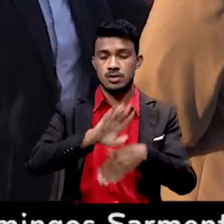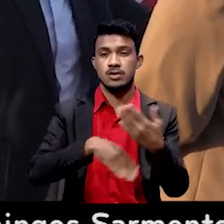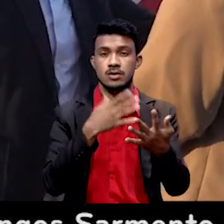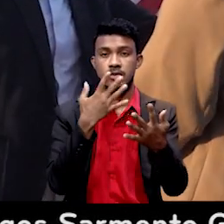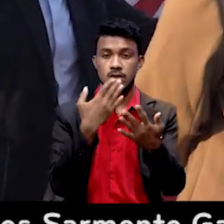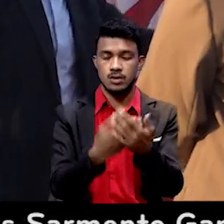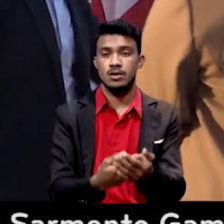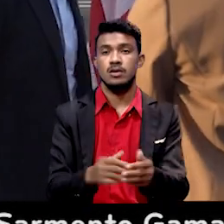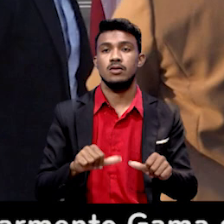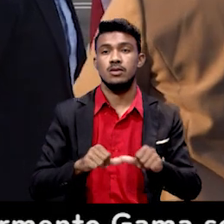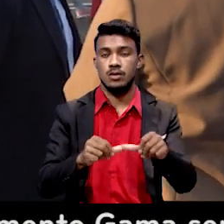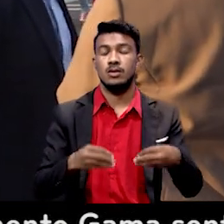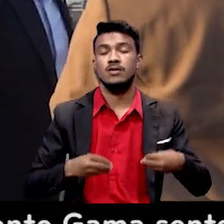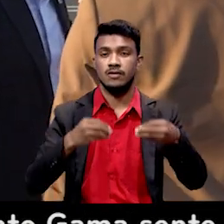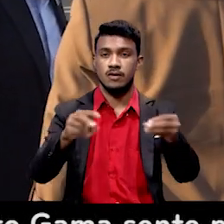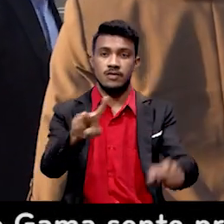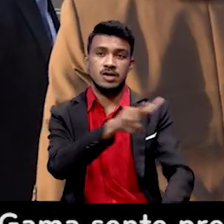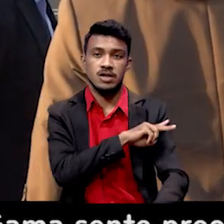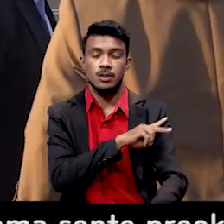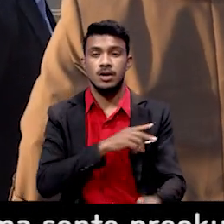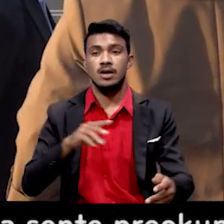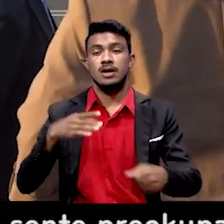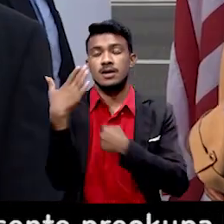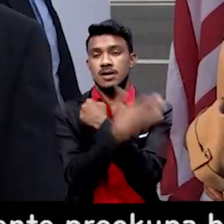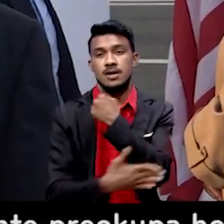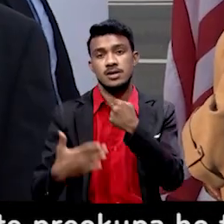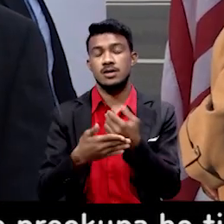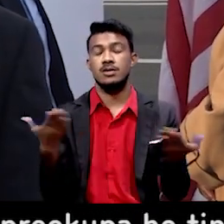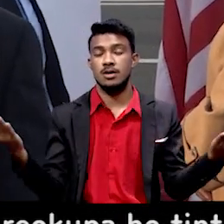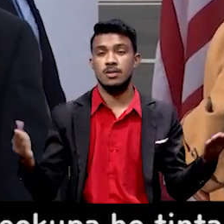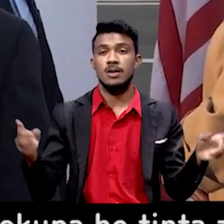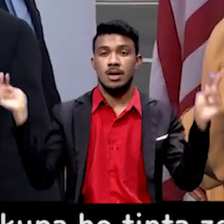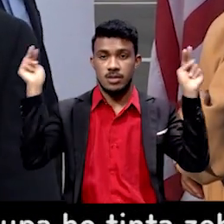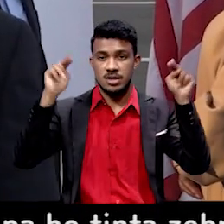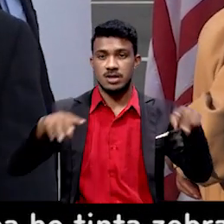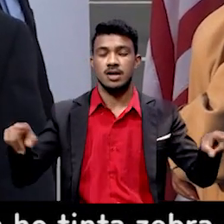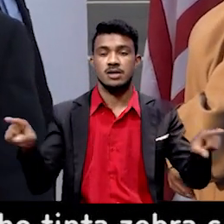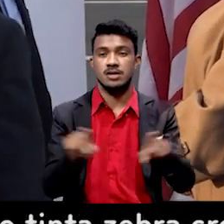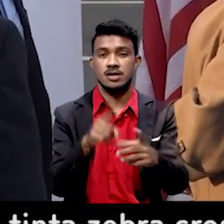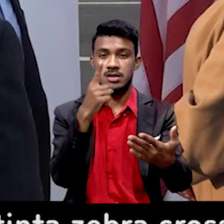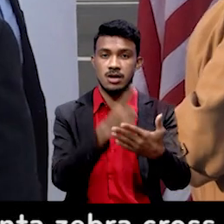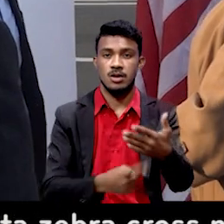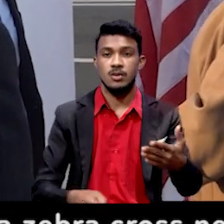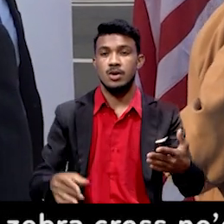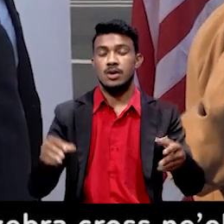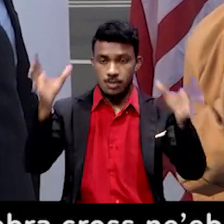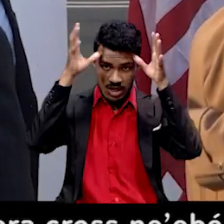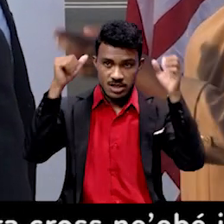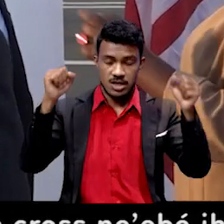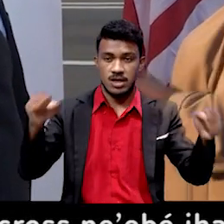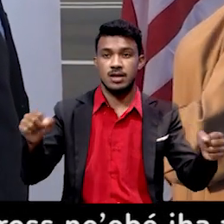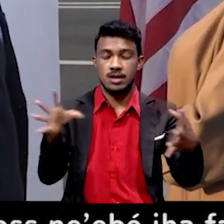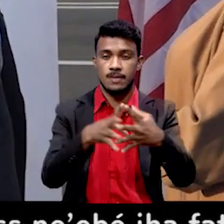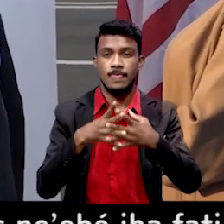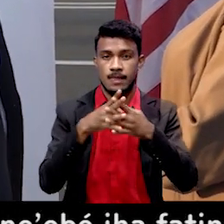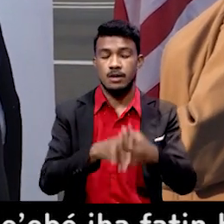ato a oferecer vacina para a nação serena que precisa. Nessa hora, saíram que o presidente dos Estados Unidos, o presidente